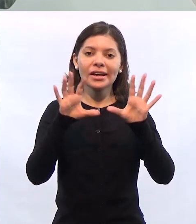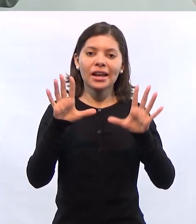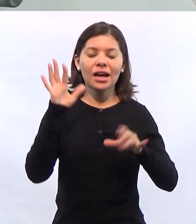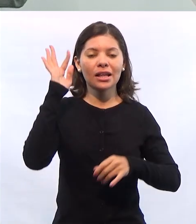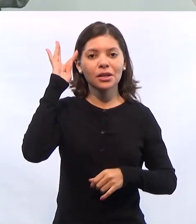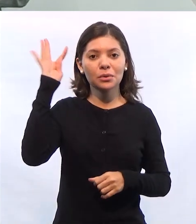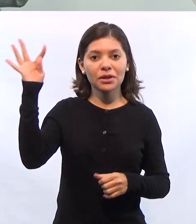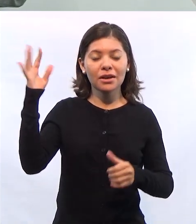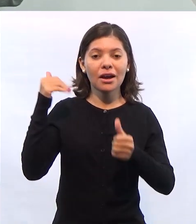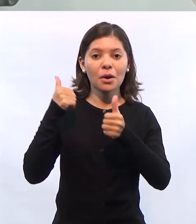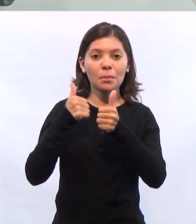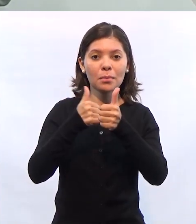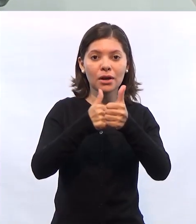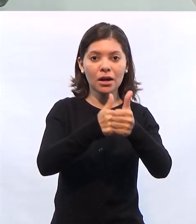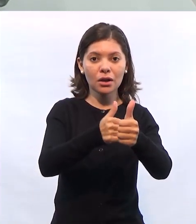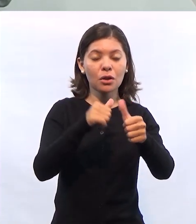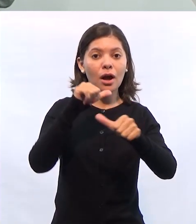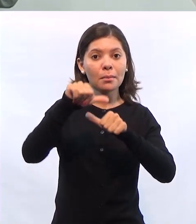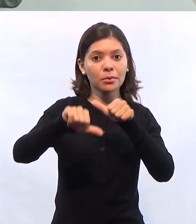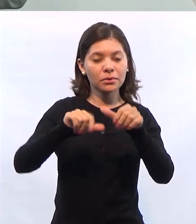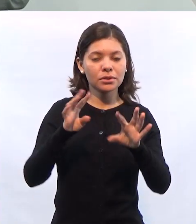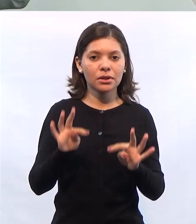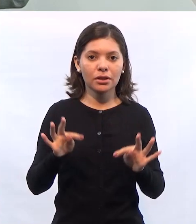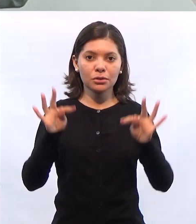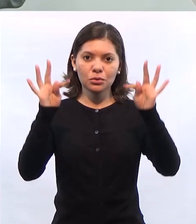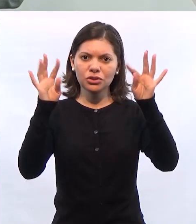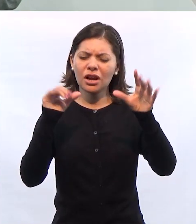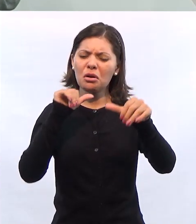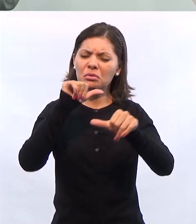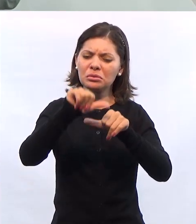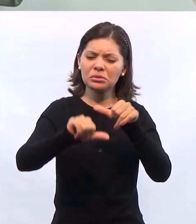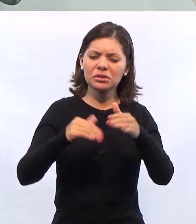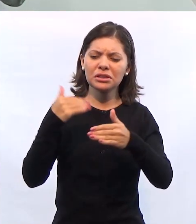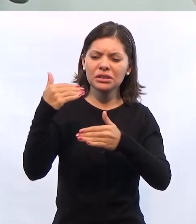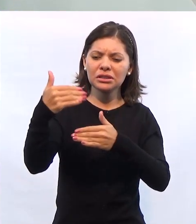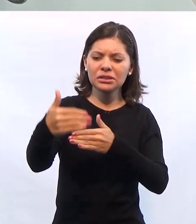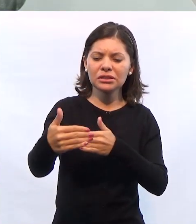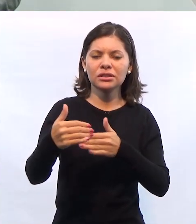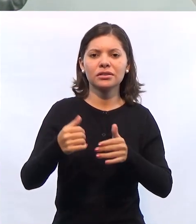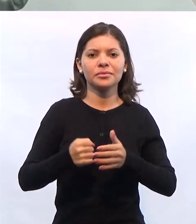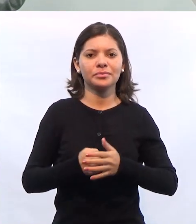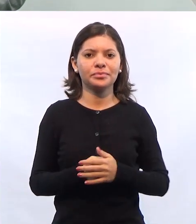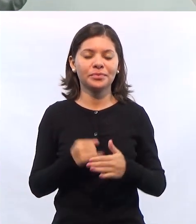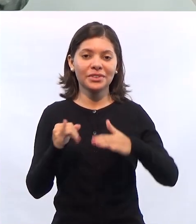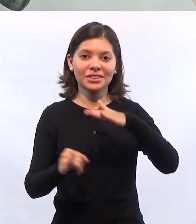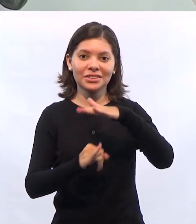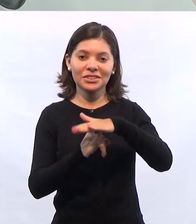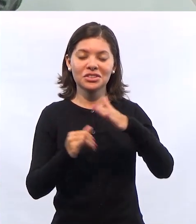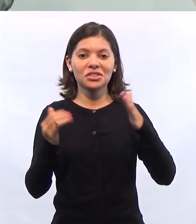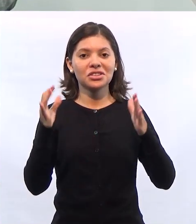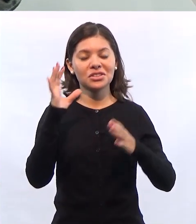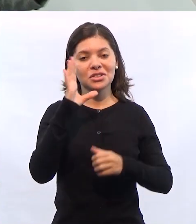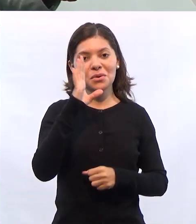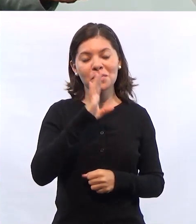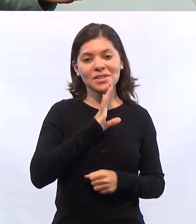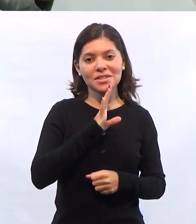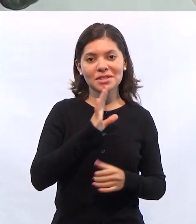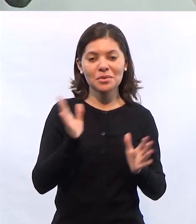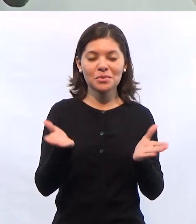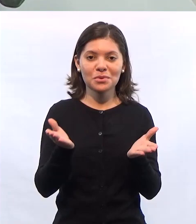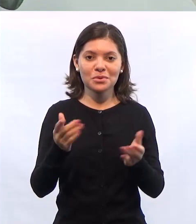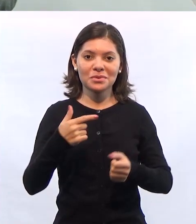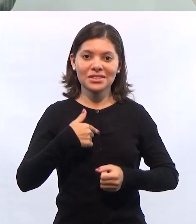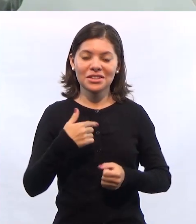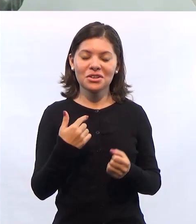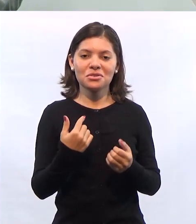acompanhando o avanço da tecnologia o avanço das organizações e como conhecemos hoje por isso que eu estou aqui nesse